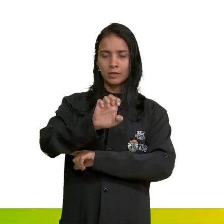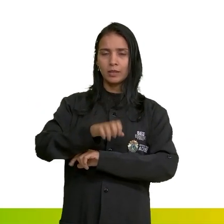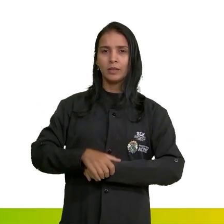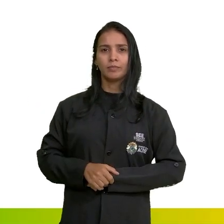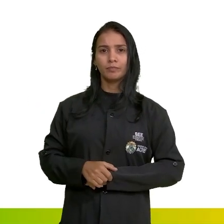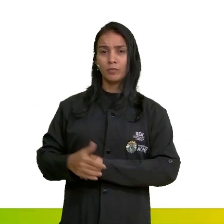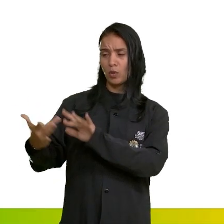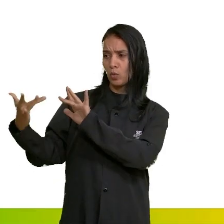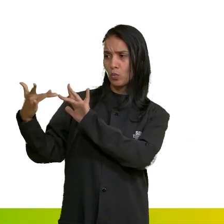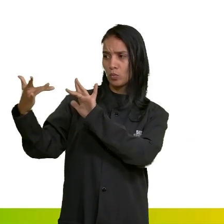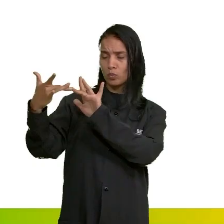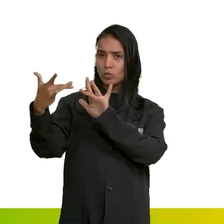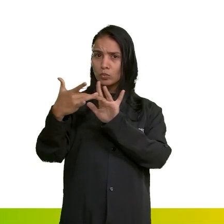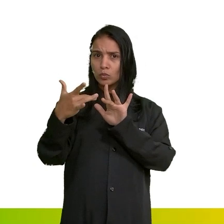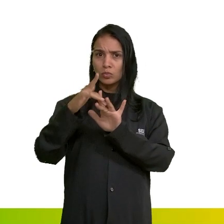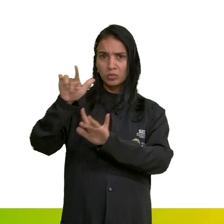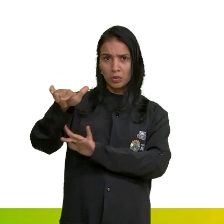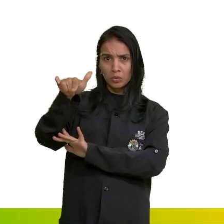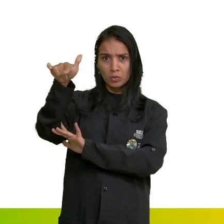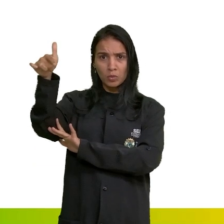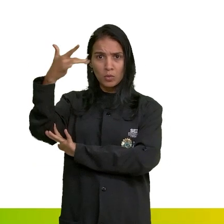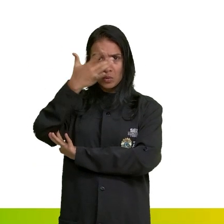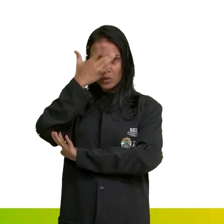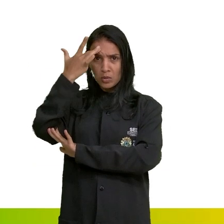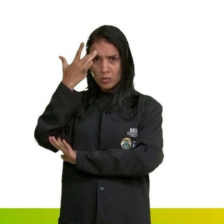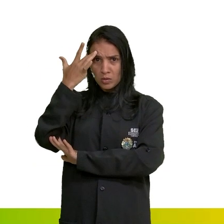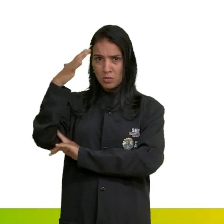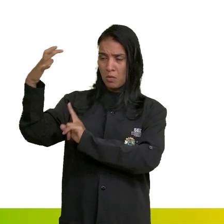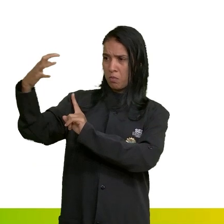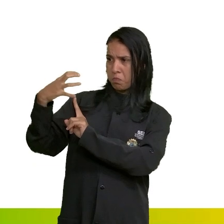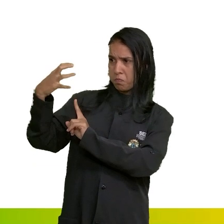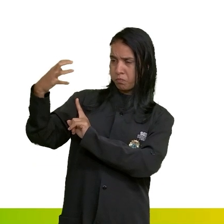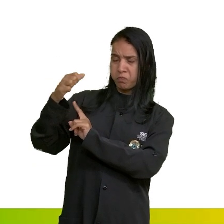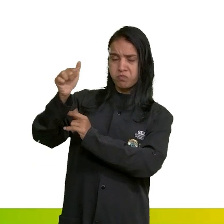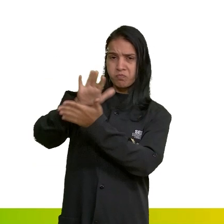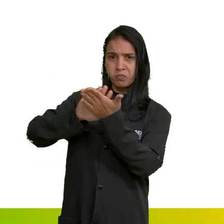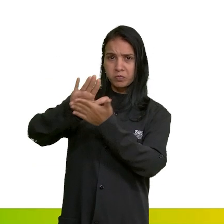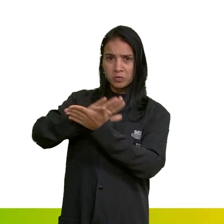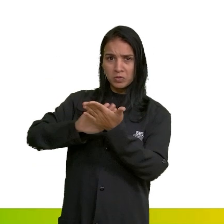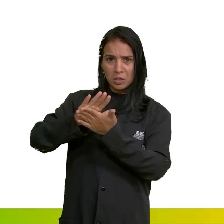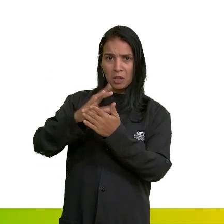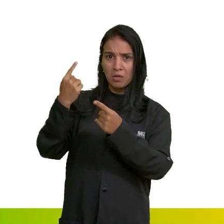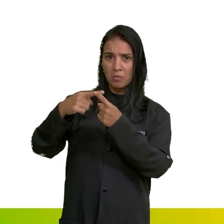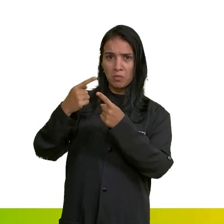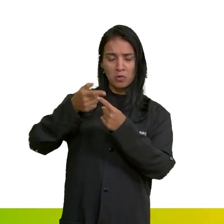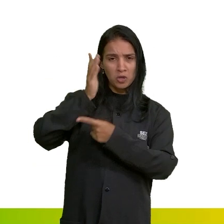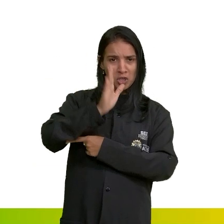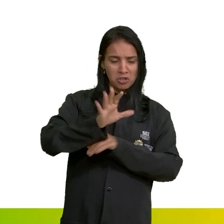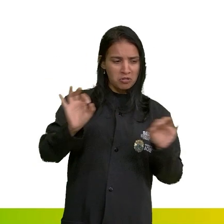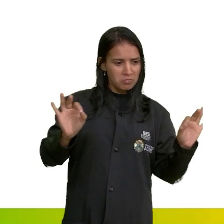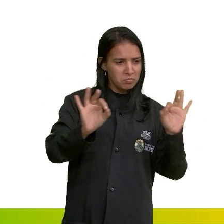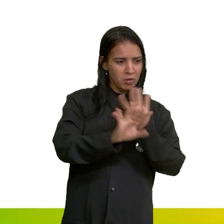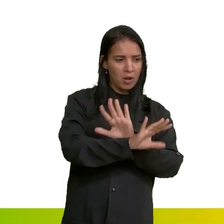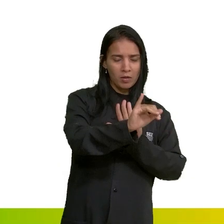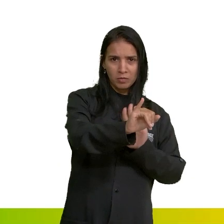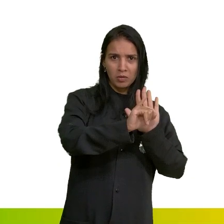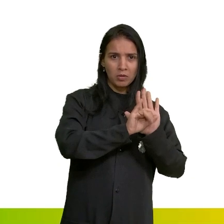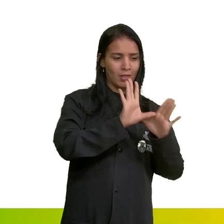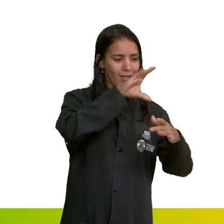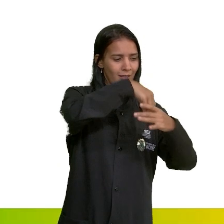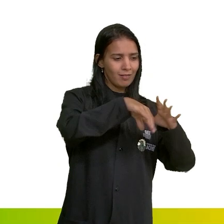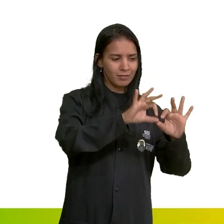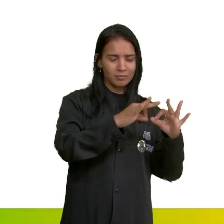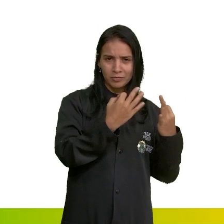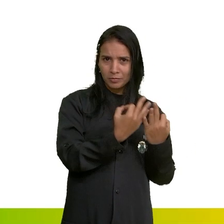outro não interfere na construção da identidade, pois está formada exclusivamente no âmbito familiar.